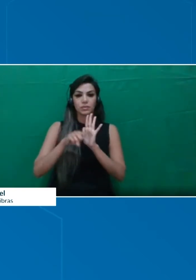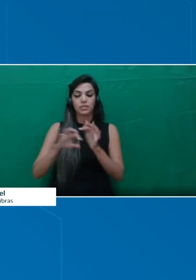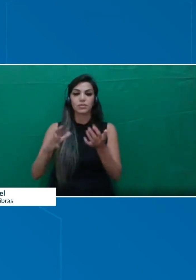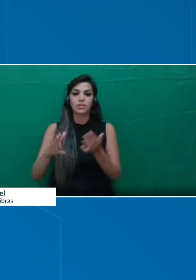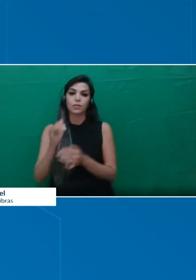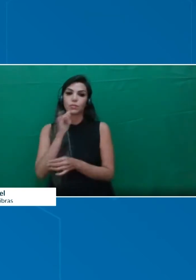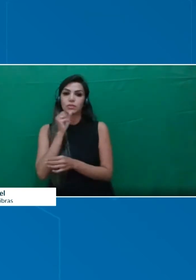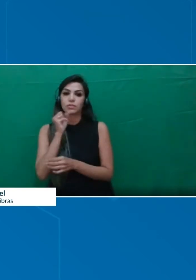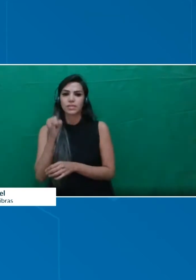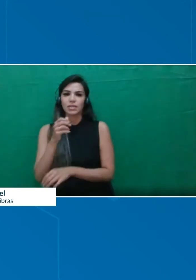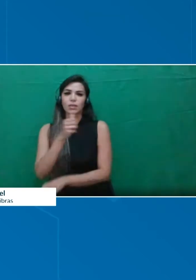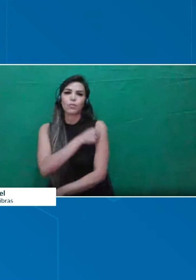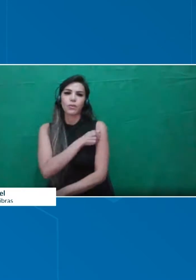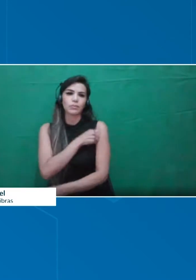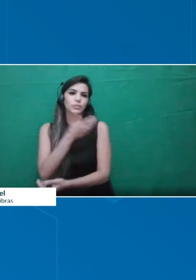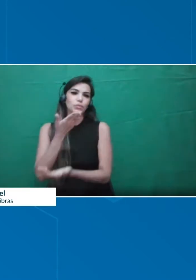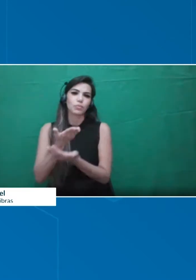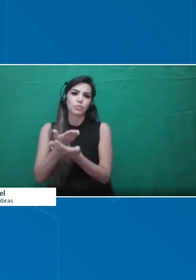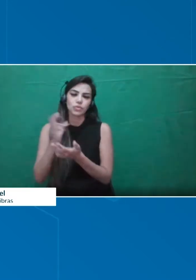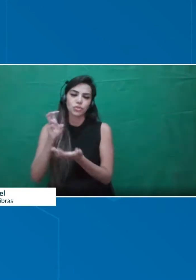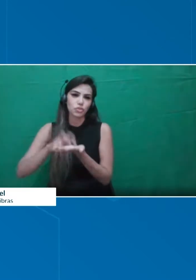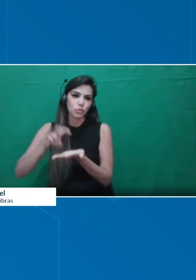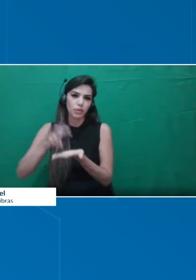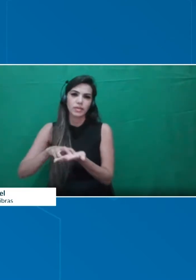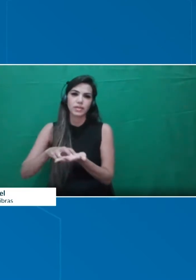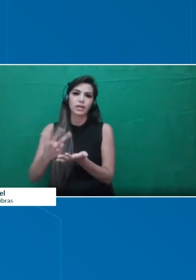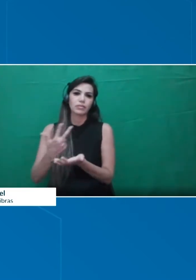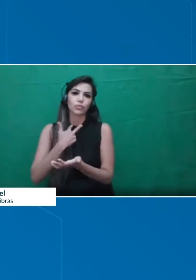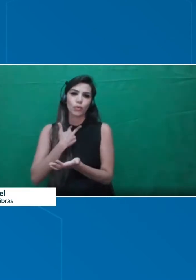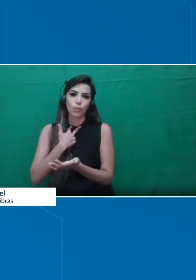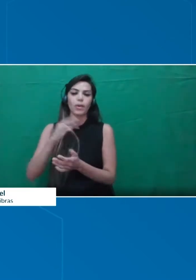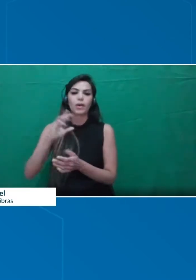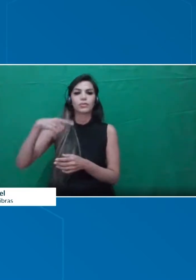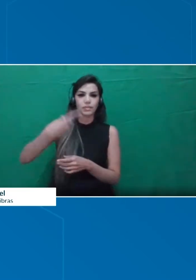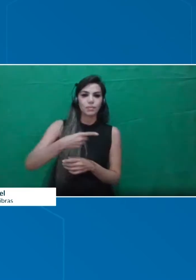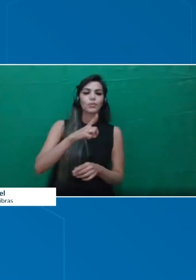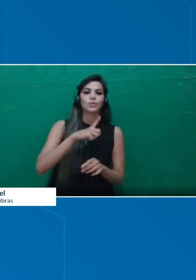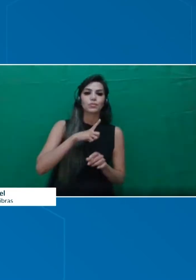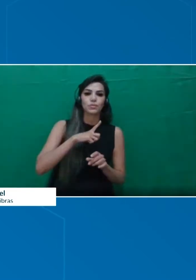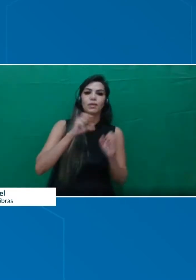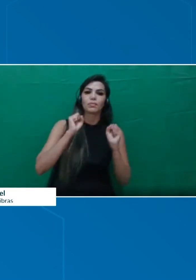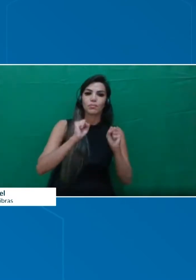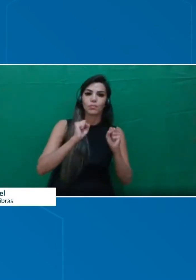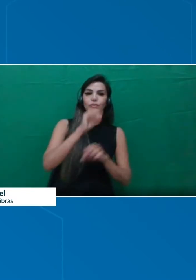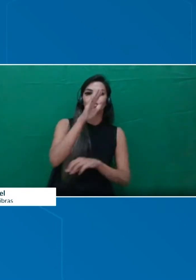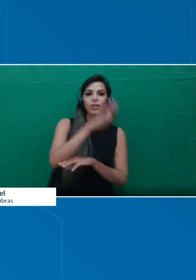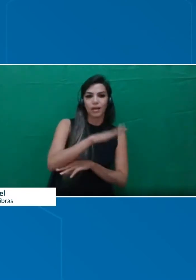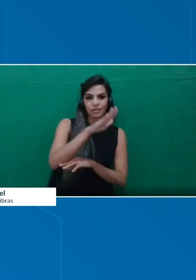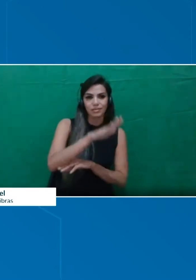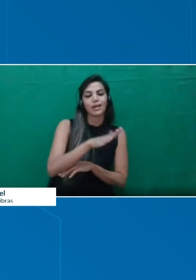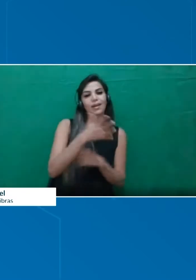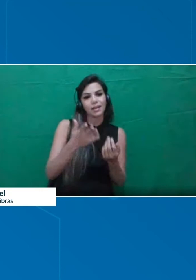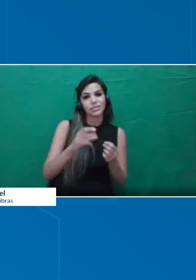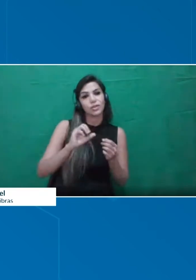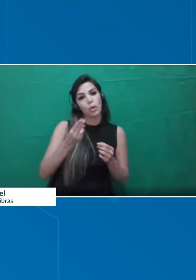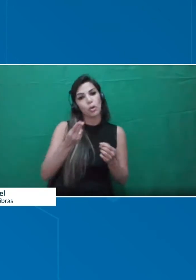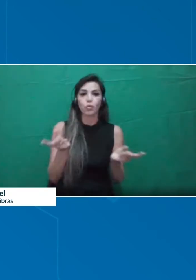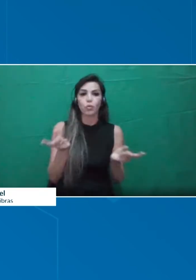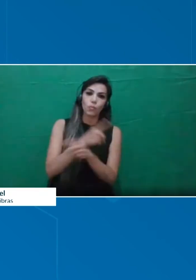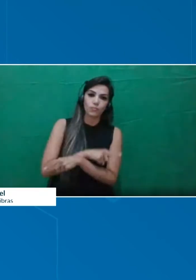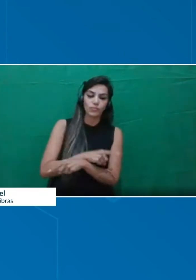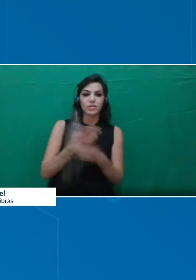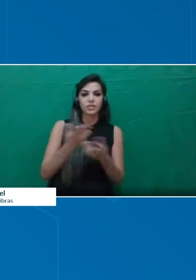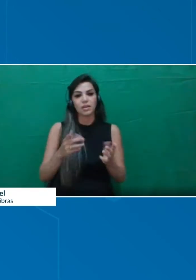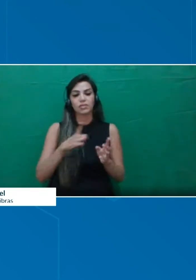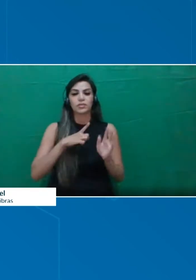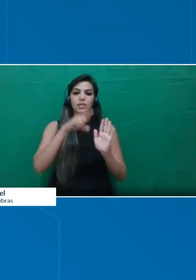alguma atividade pela parte da manhã conseguirão acompanhar as atividades do período vespertino e vice-versa, né? Tanto a programação da parte